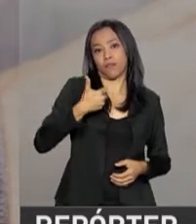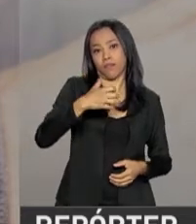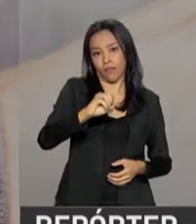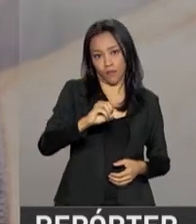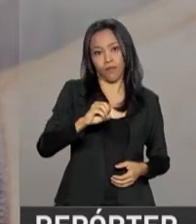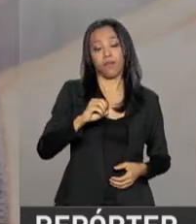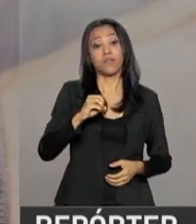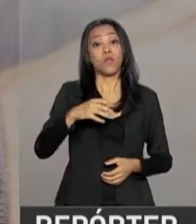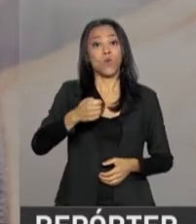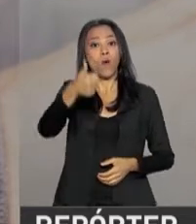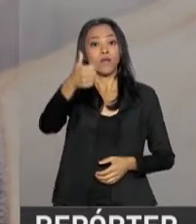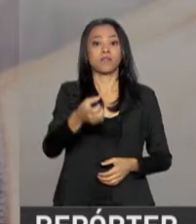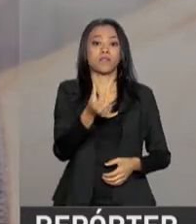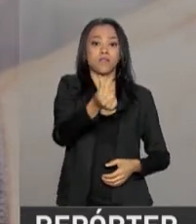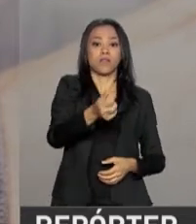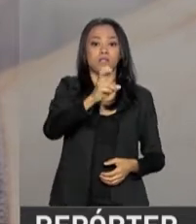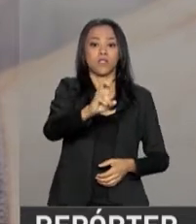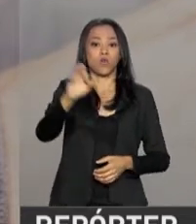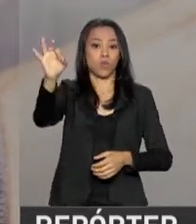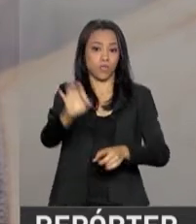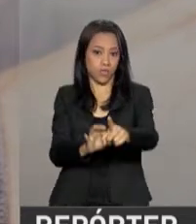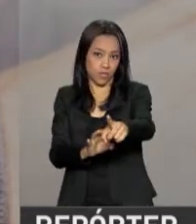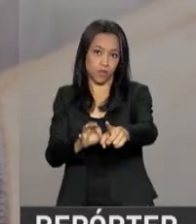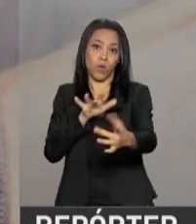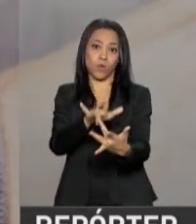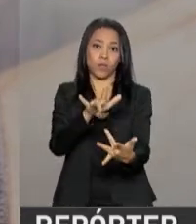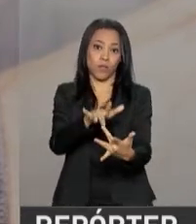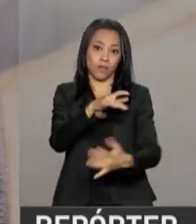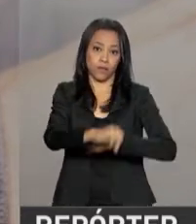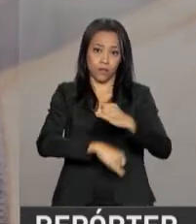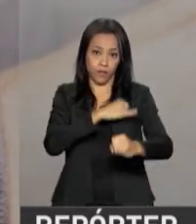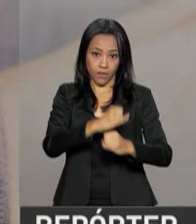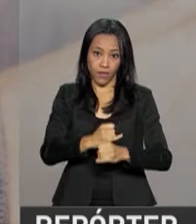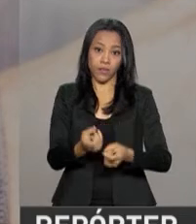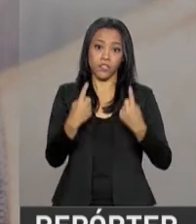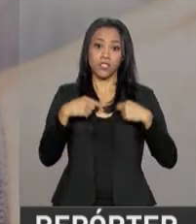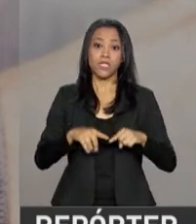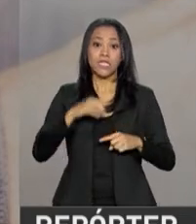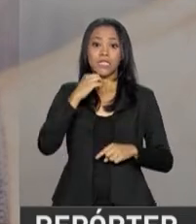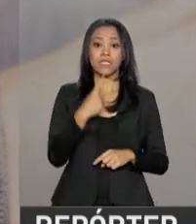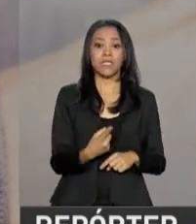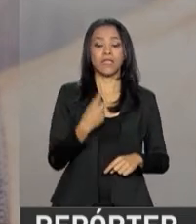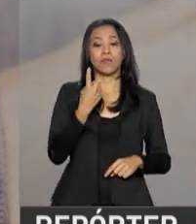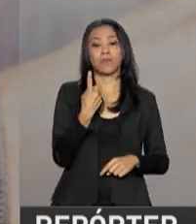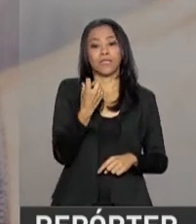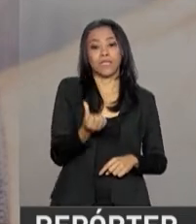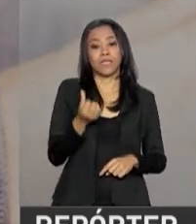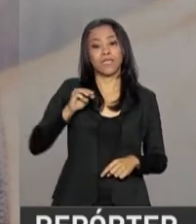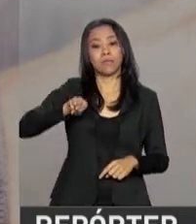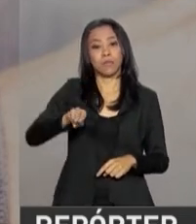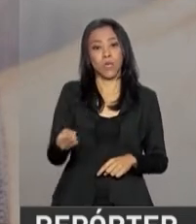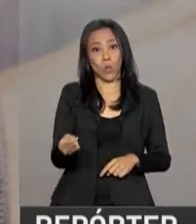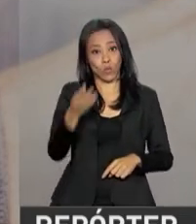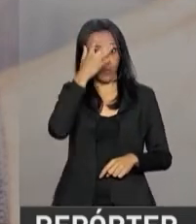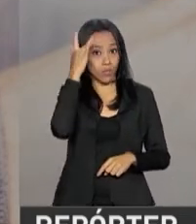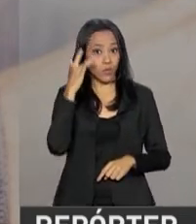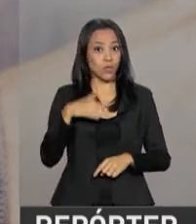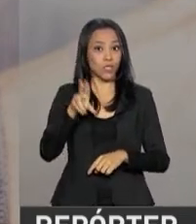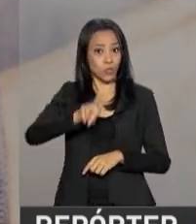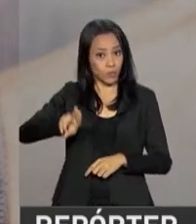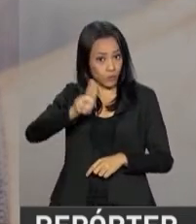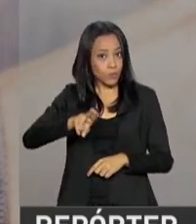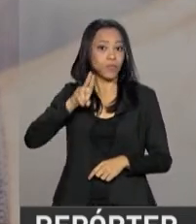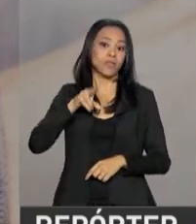65% estão conectados à internet 116 milhões de pessoas online e o